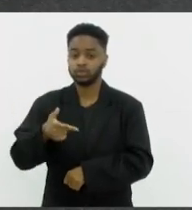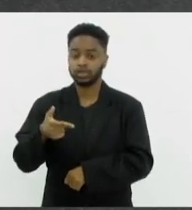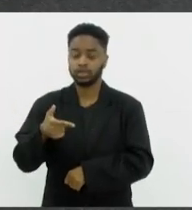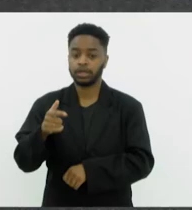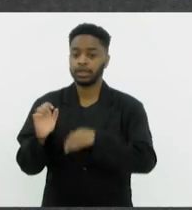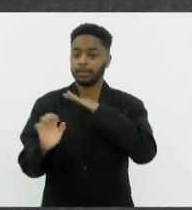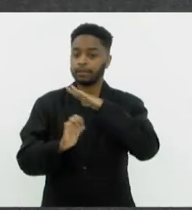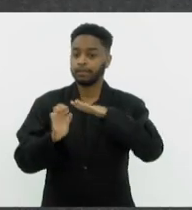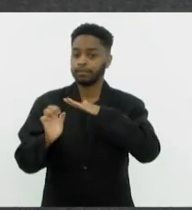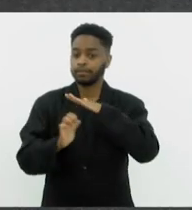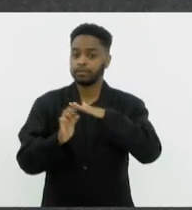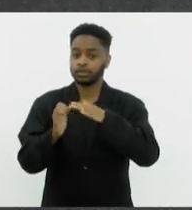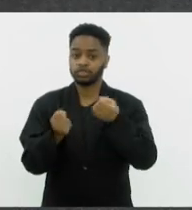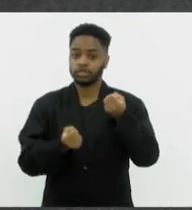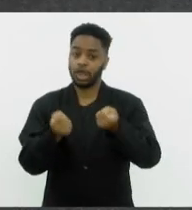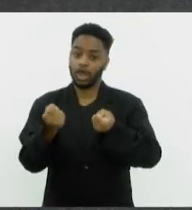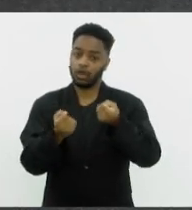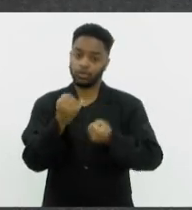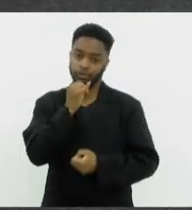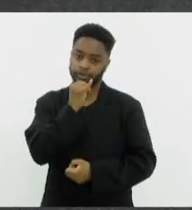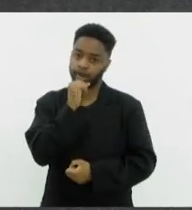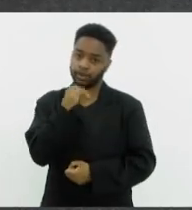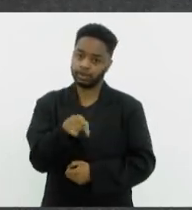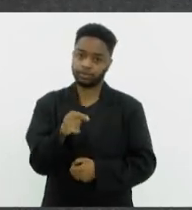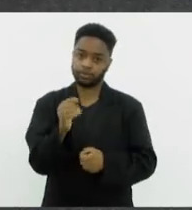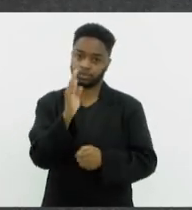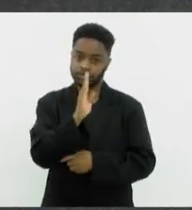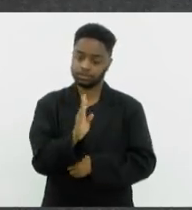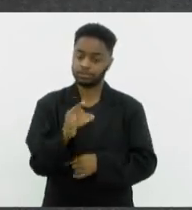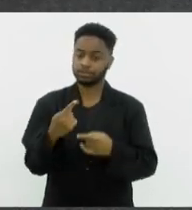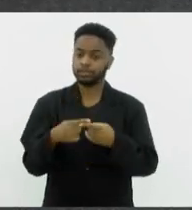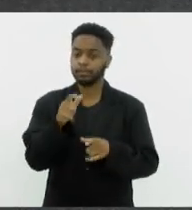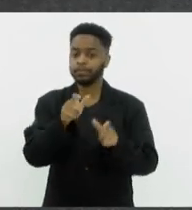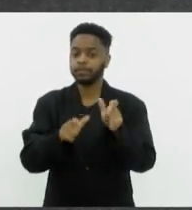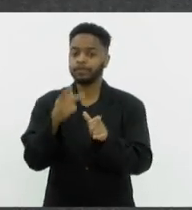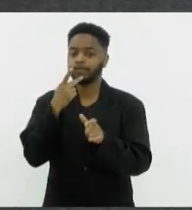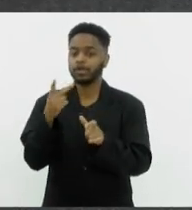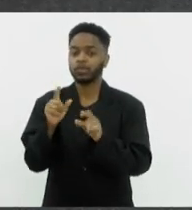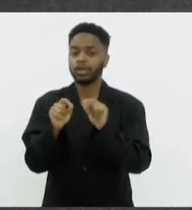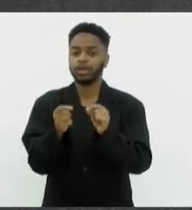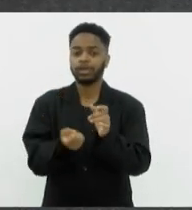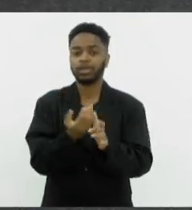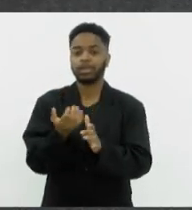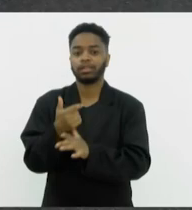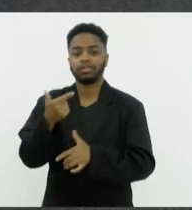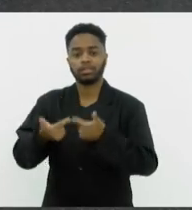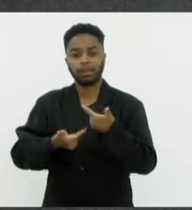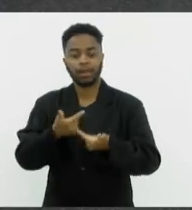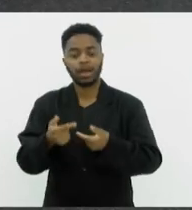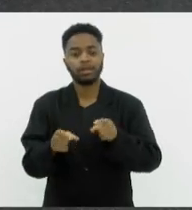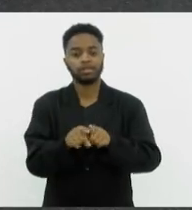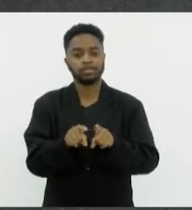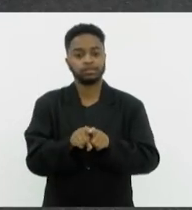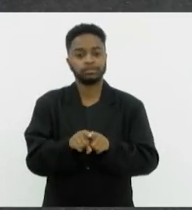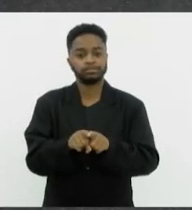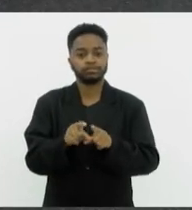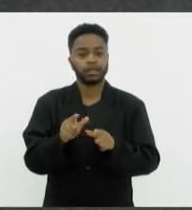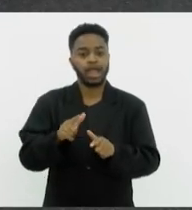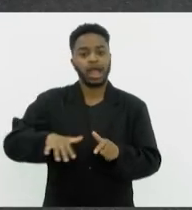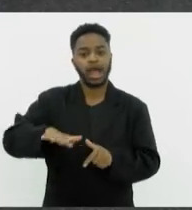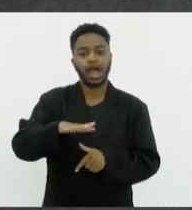as empresas automobilísticas no Brasil. Todo mundo fala muito de geração de emprego, de mão de obra na